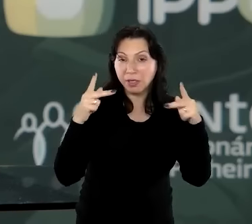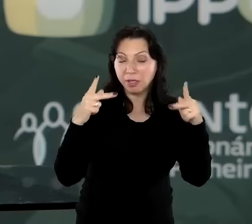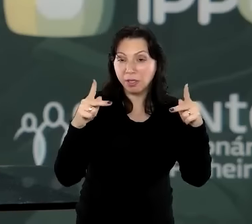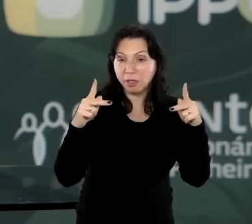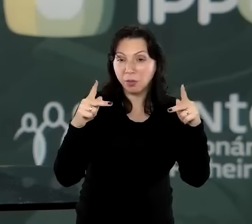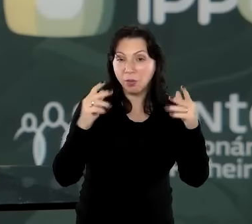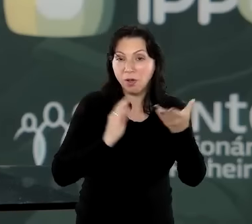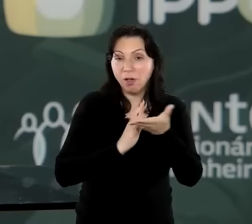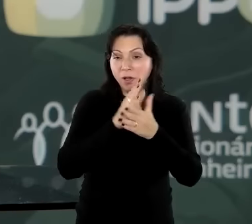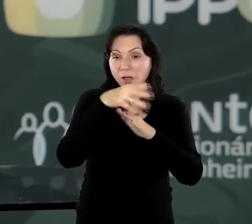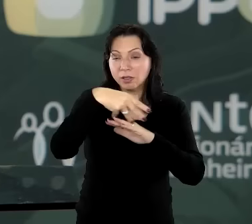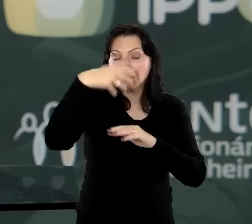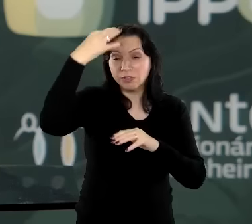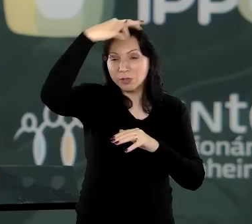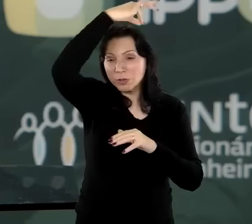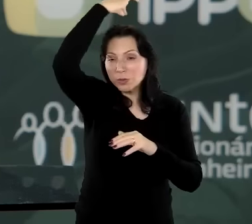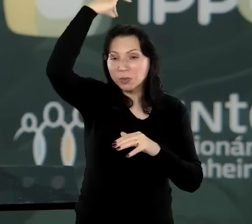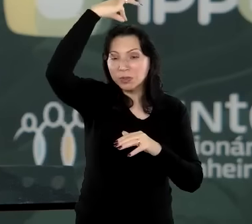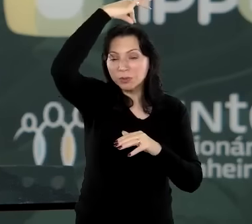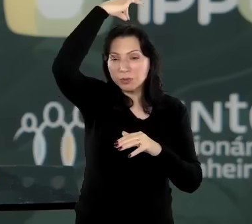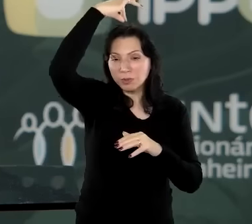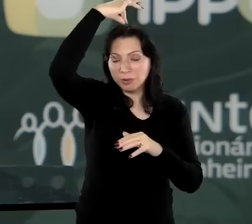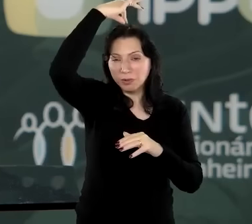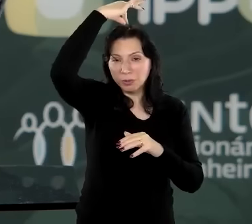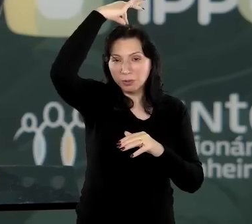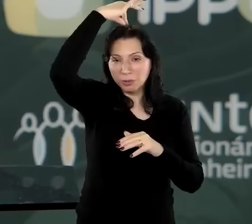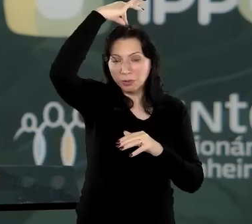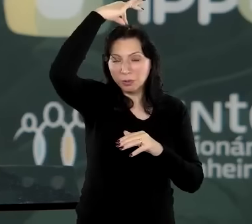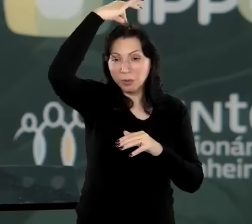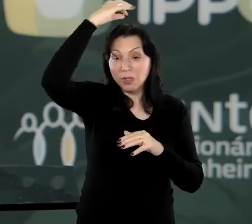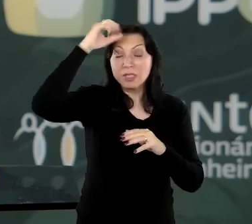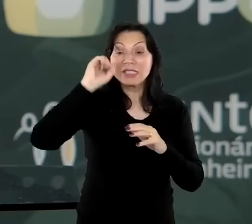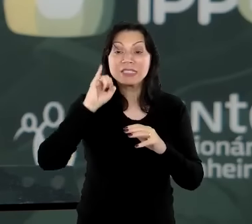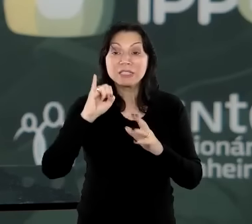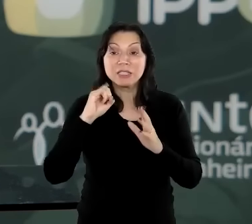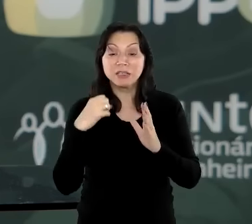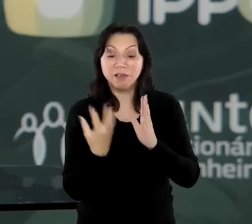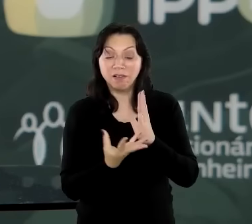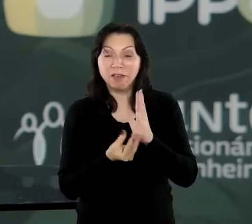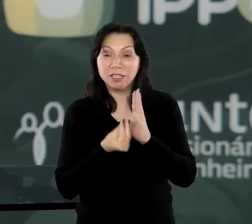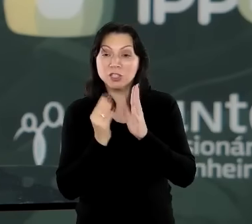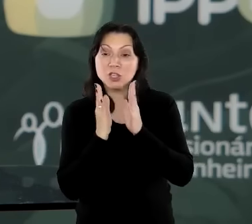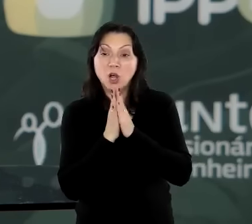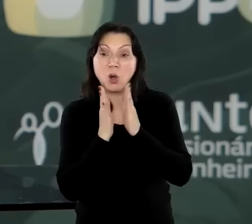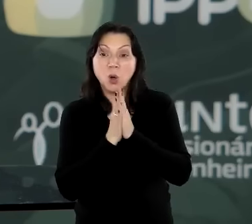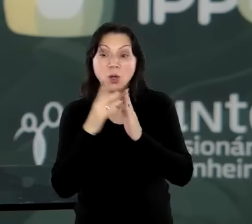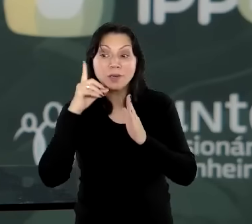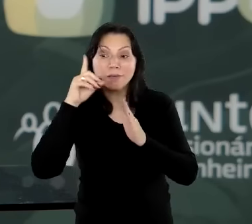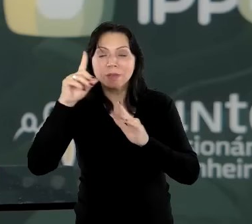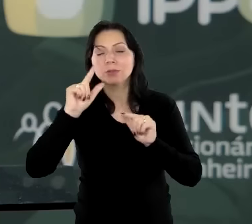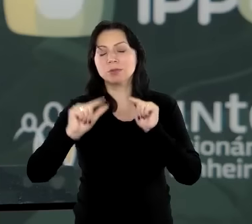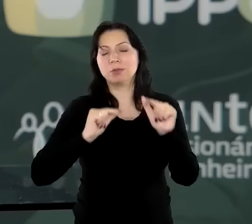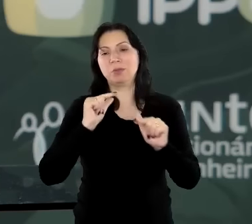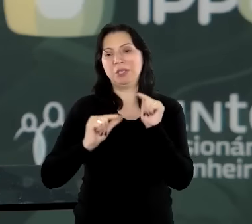o Espírito Santo pode falar ao coração de vocês, mas quando a igreja ora, Deus age, Deus